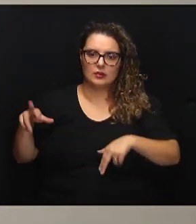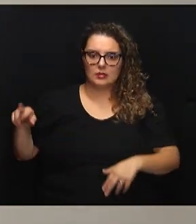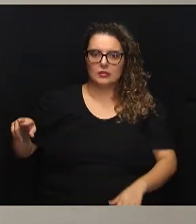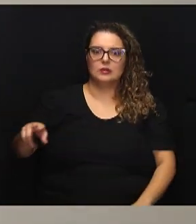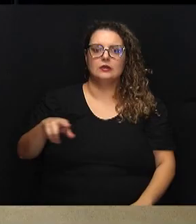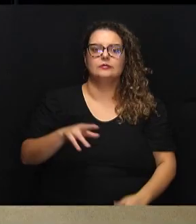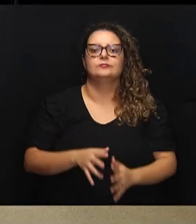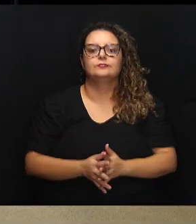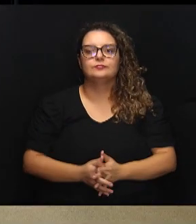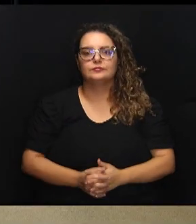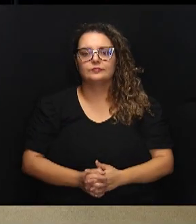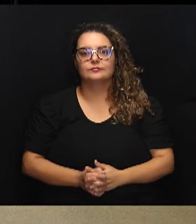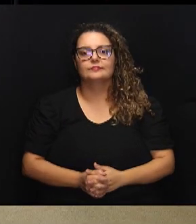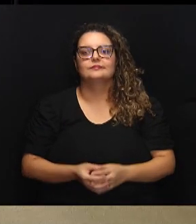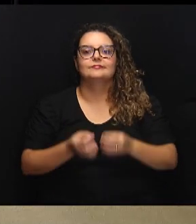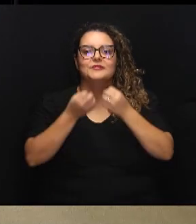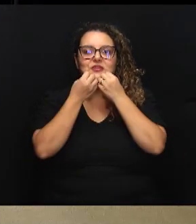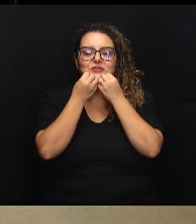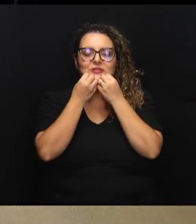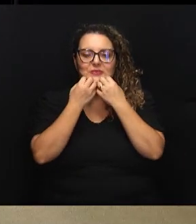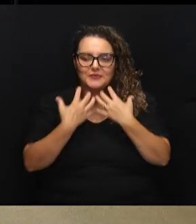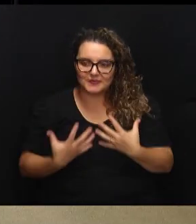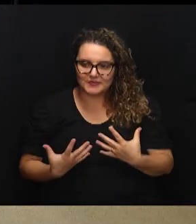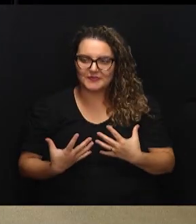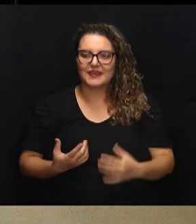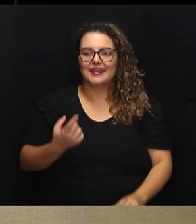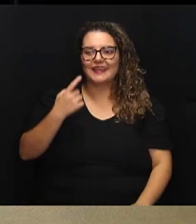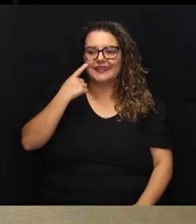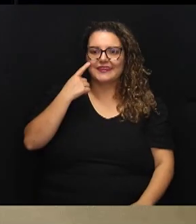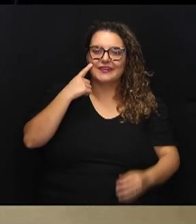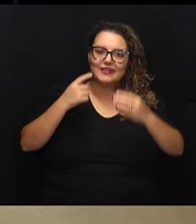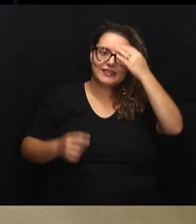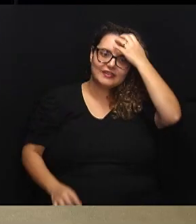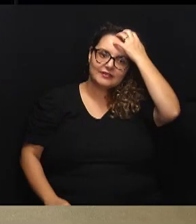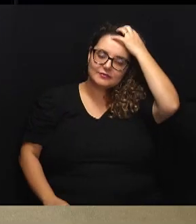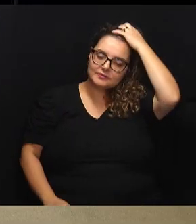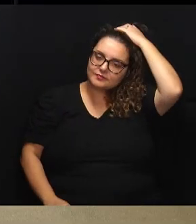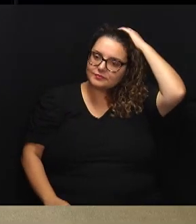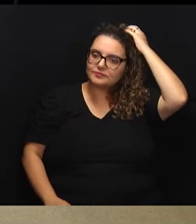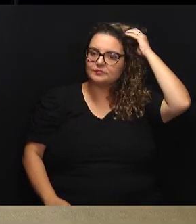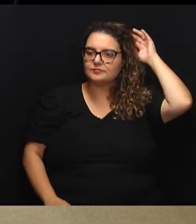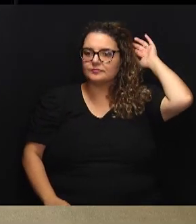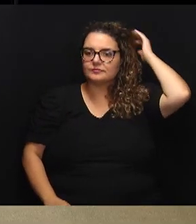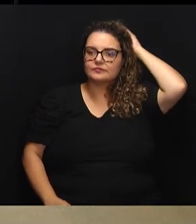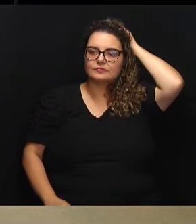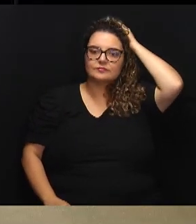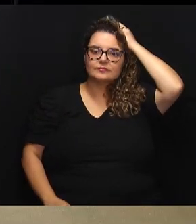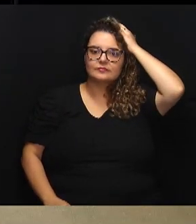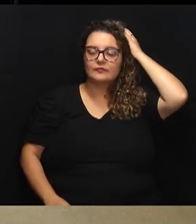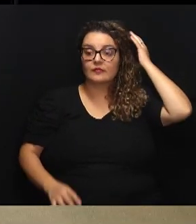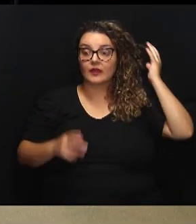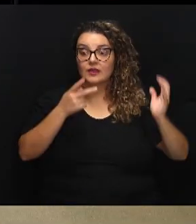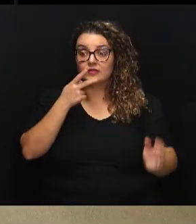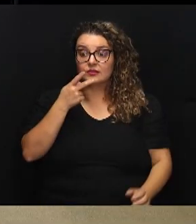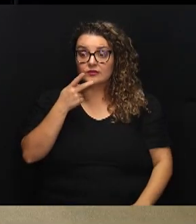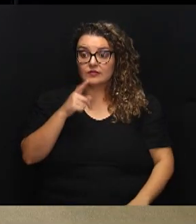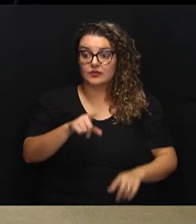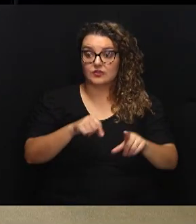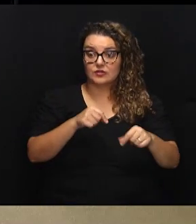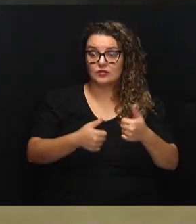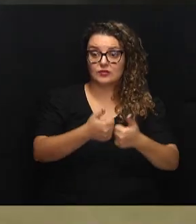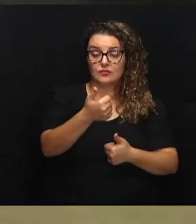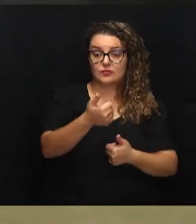causas. Muito bem, muito bem. Olha só, a gente fala, né, de escolha de time de futebol. Eu me lembro